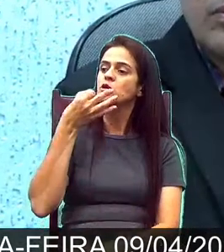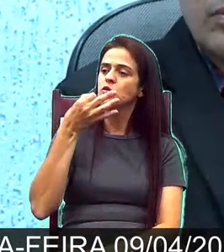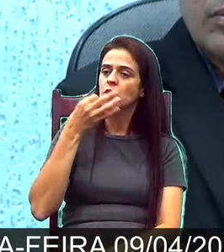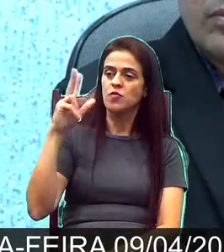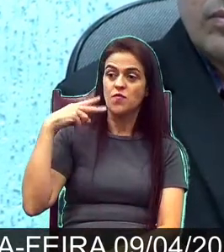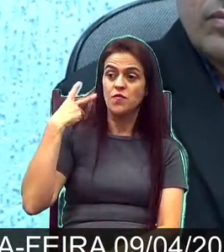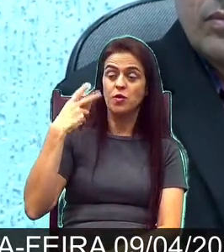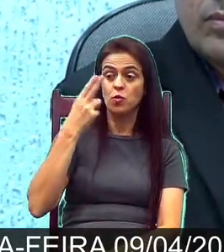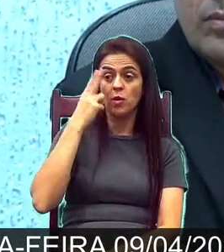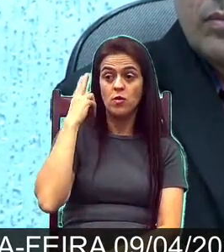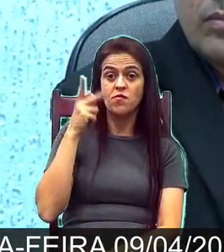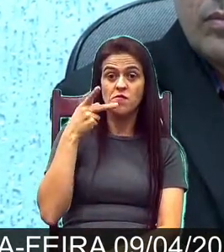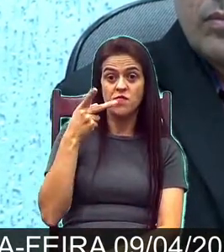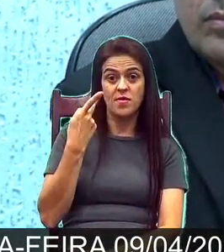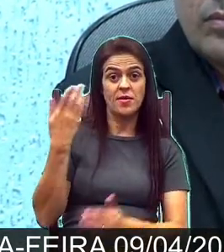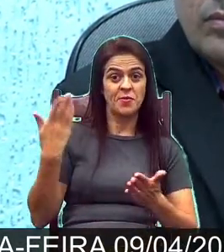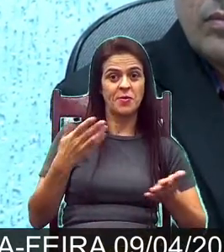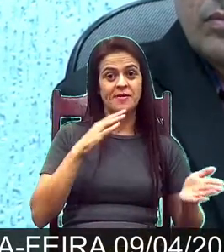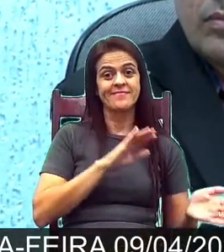Igor Bueno.